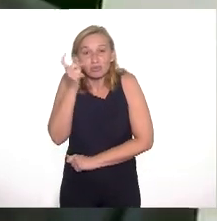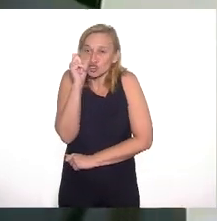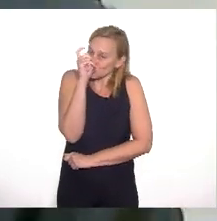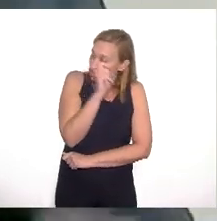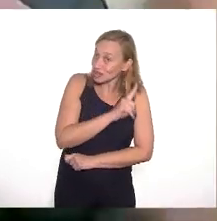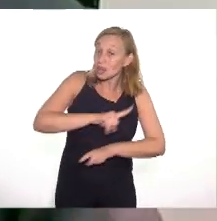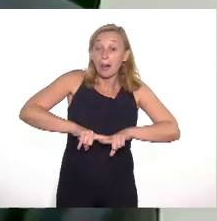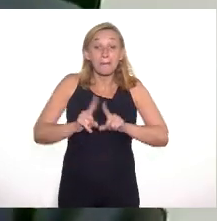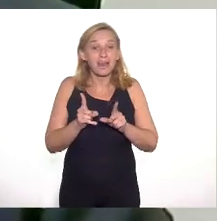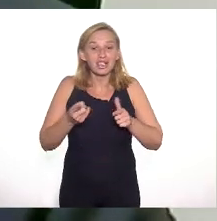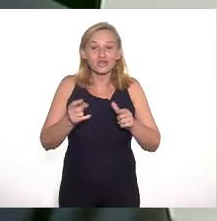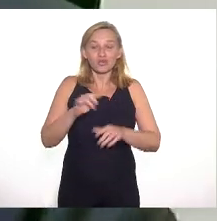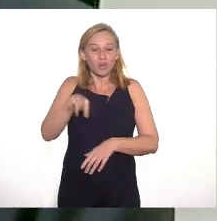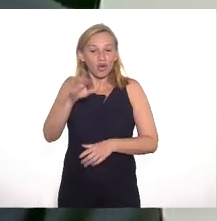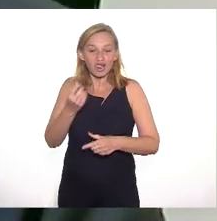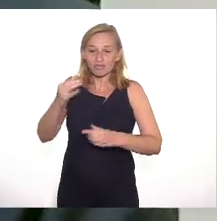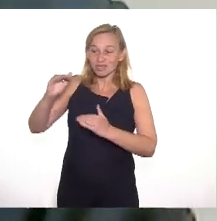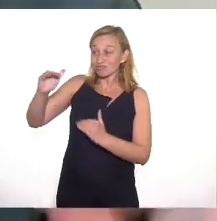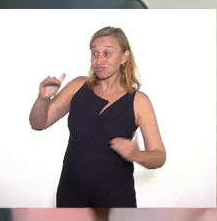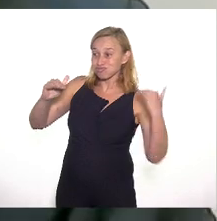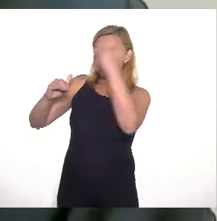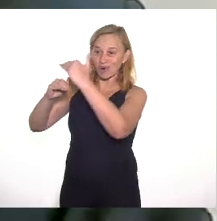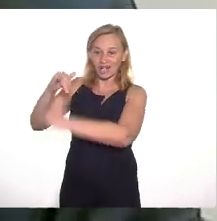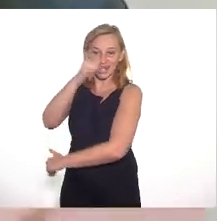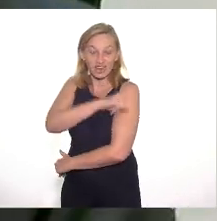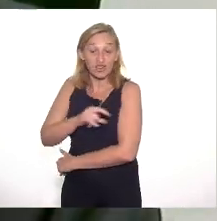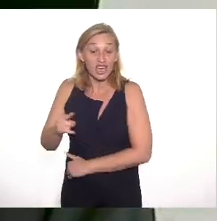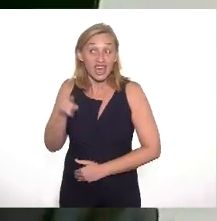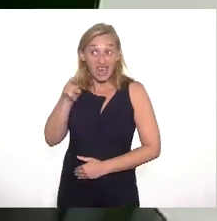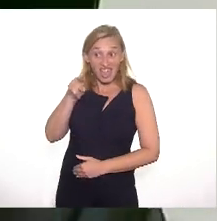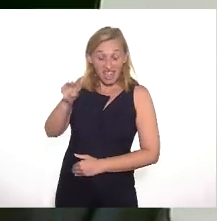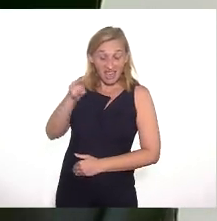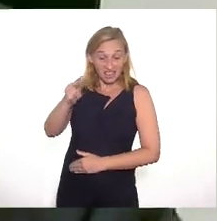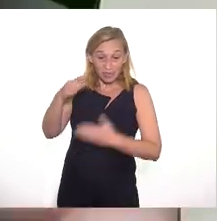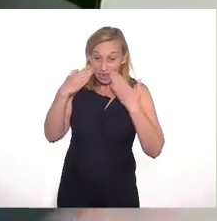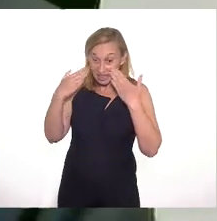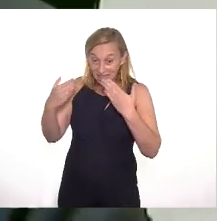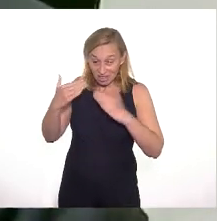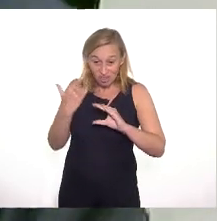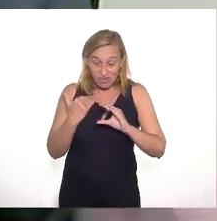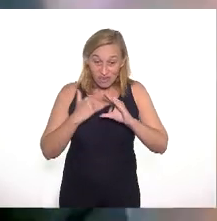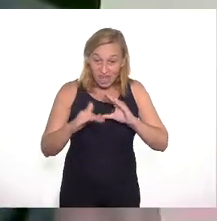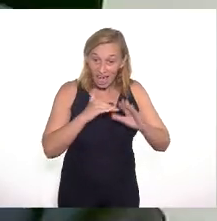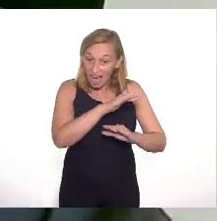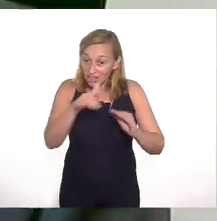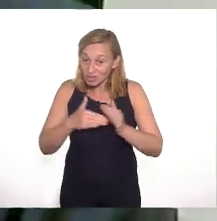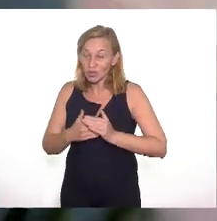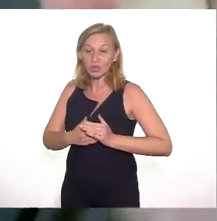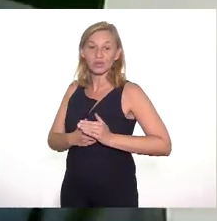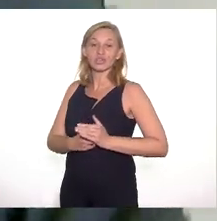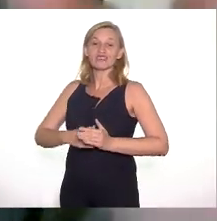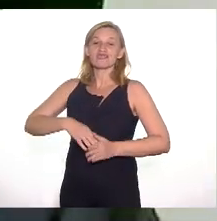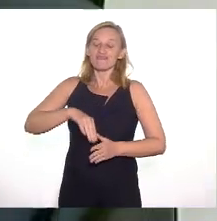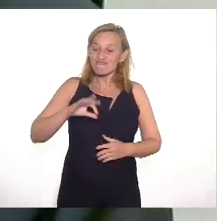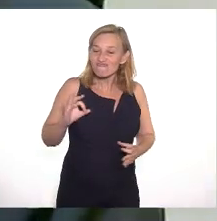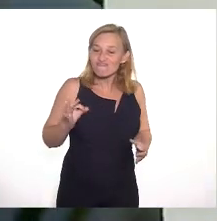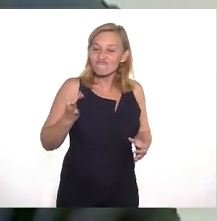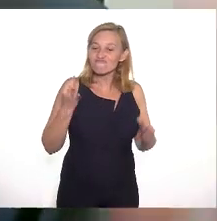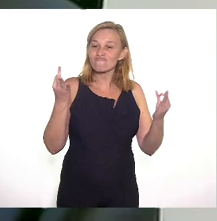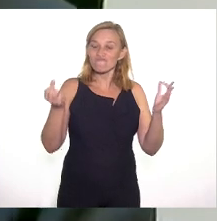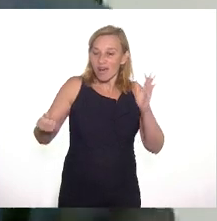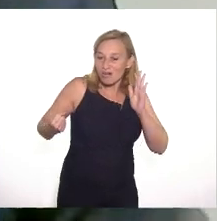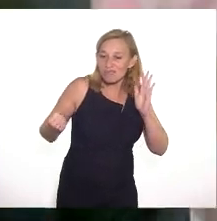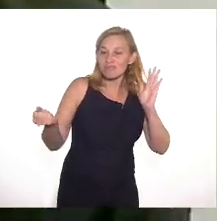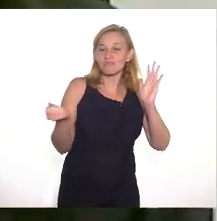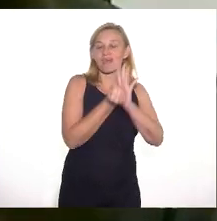dificuldades, mas o programa Supera Rio, esta apresentação que eu enviei a todos, será um grande marco